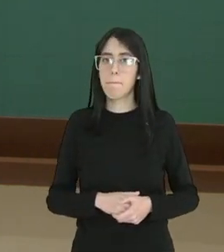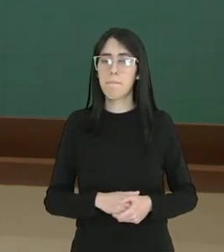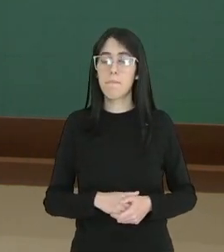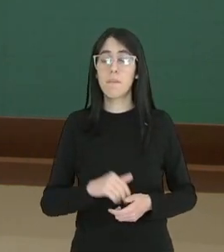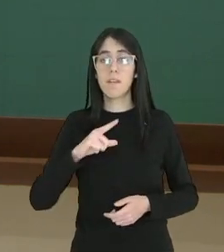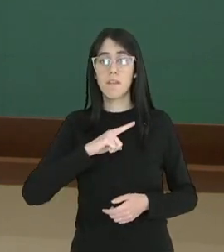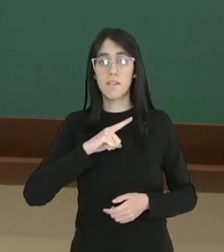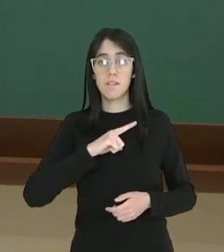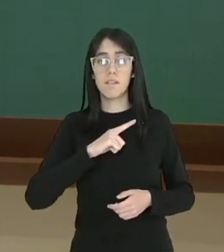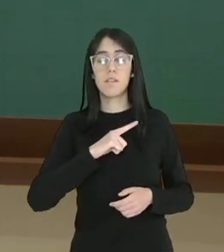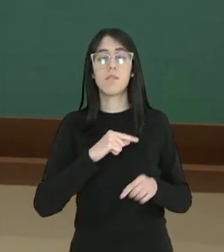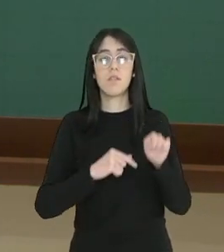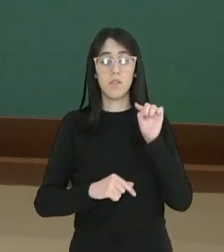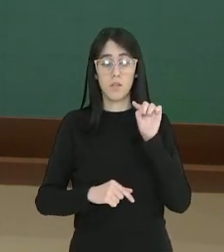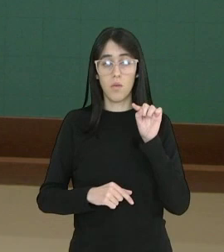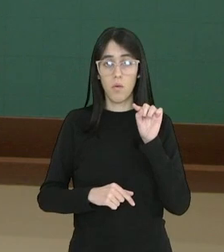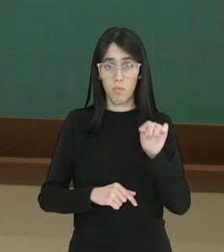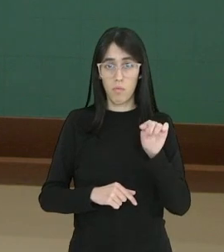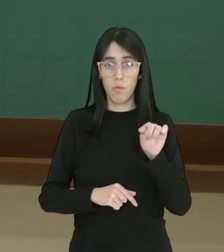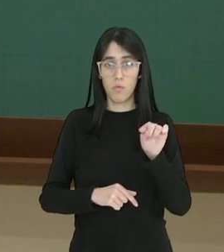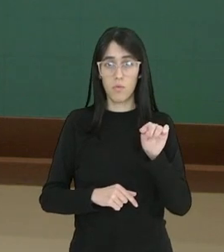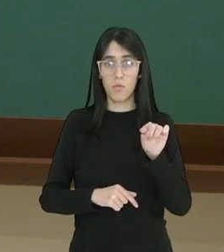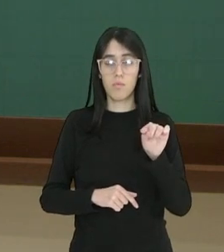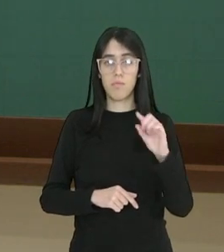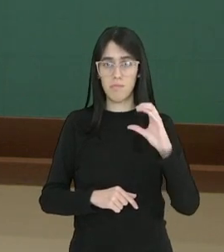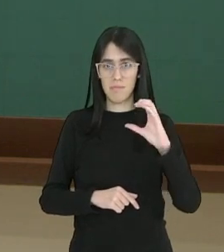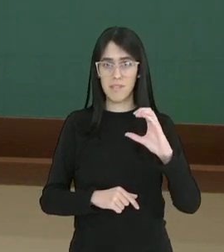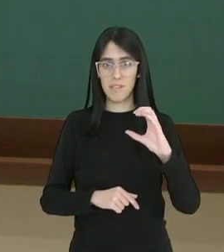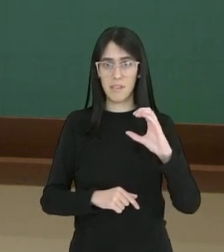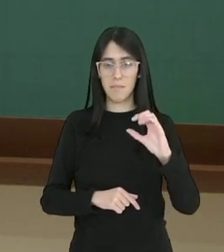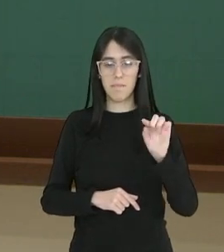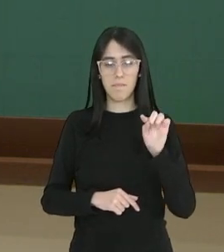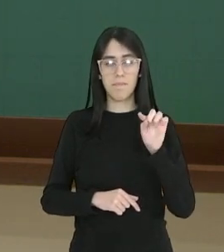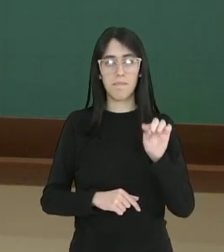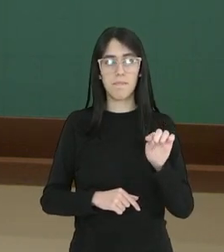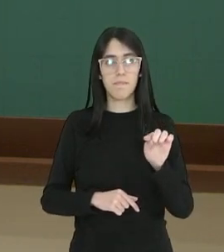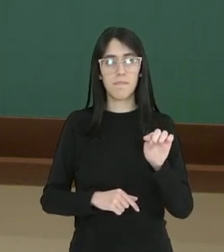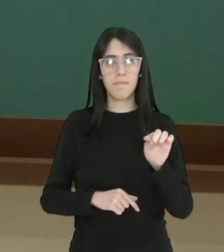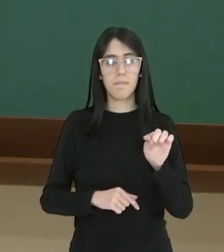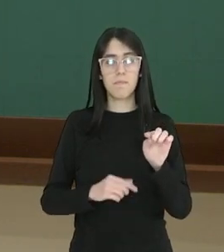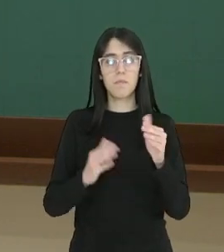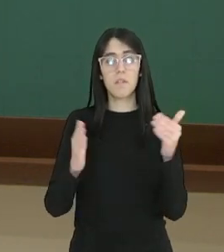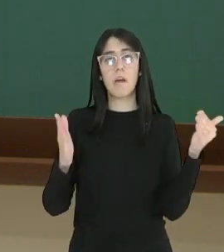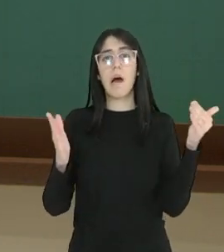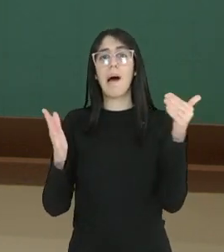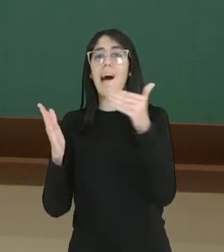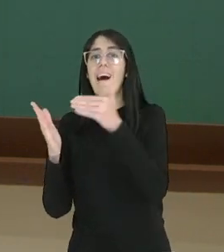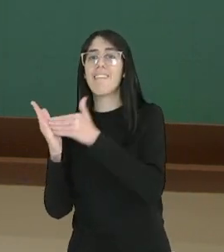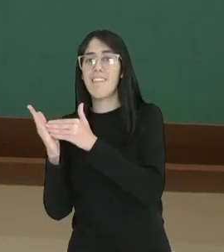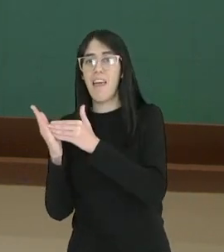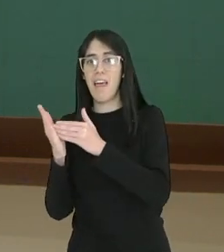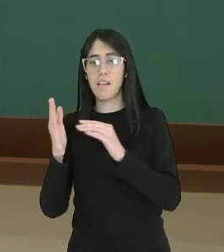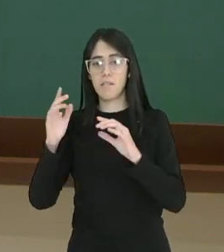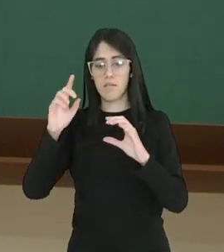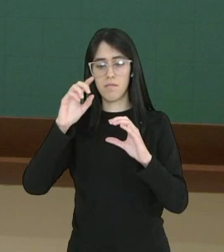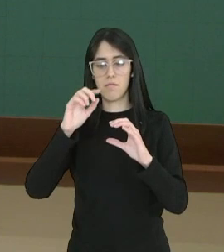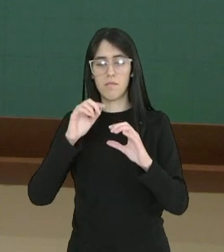distância deste pontinho C, tá? Com relação a qualquer ponto